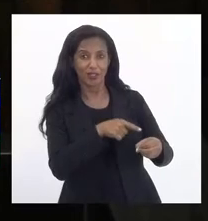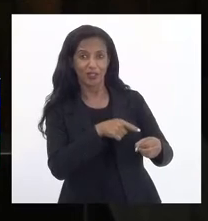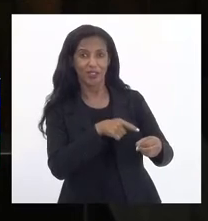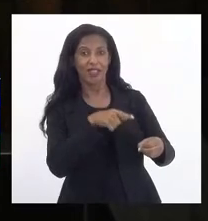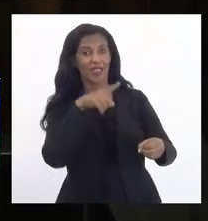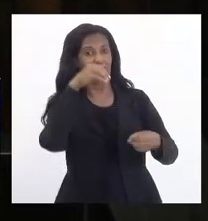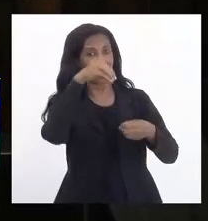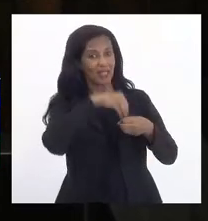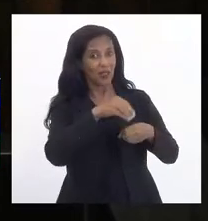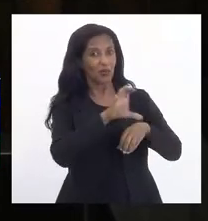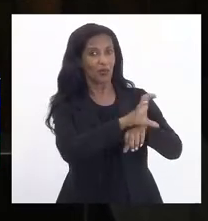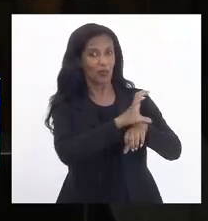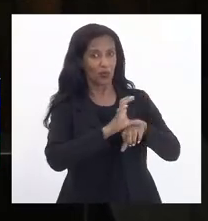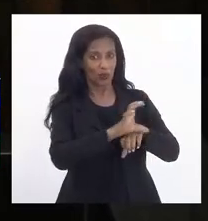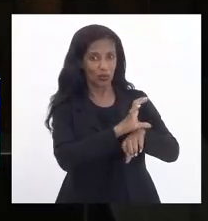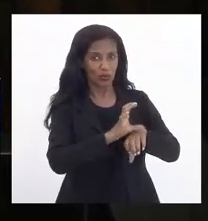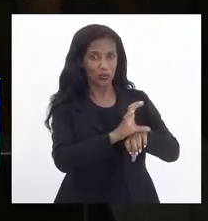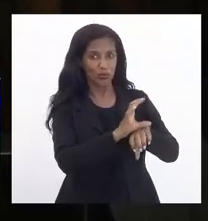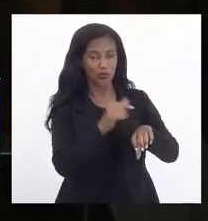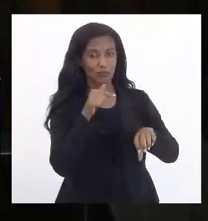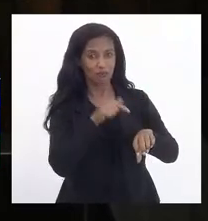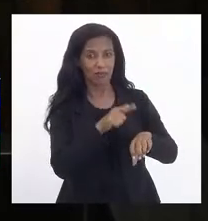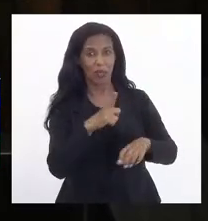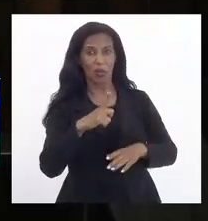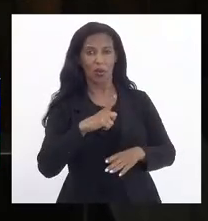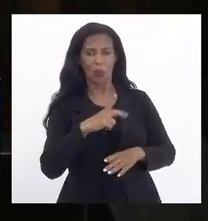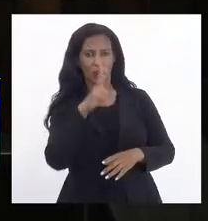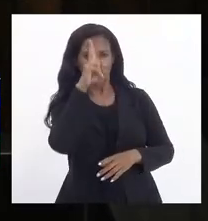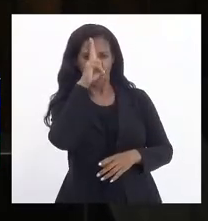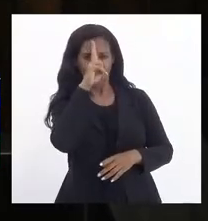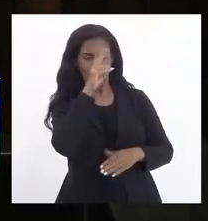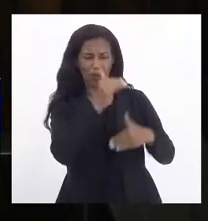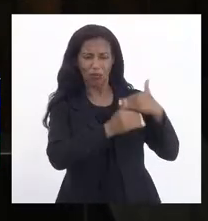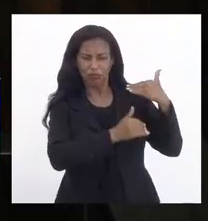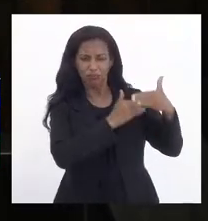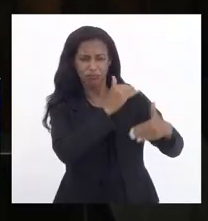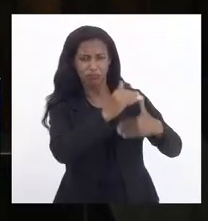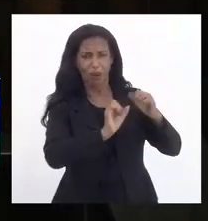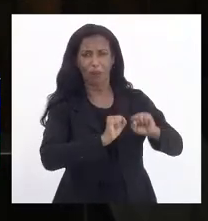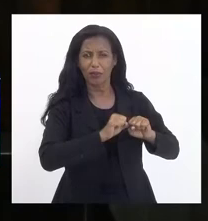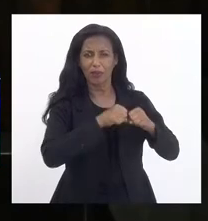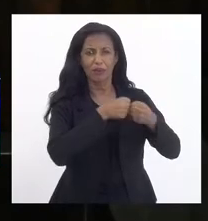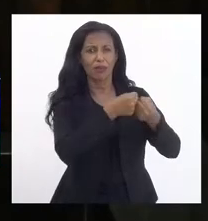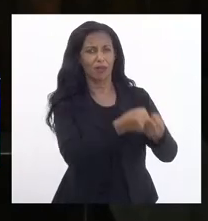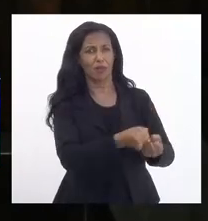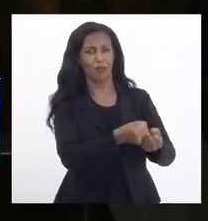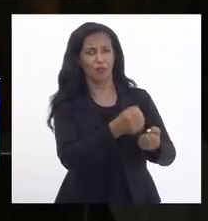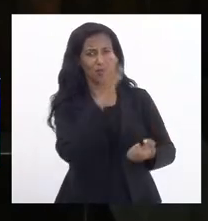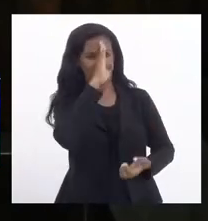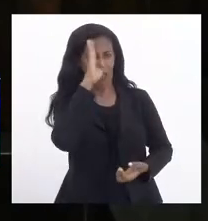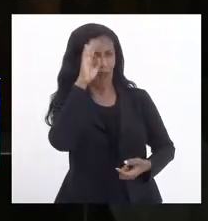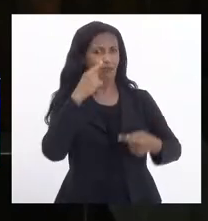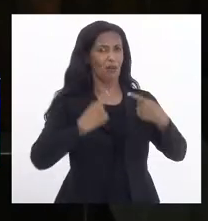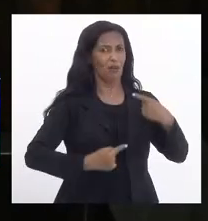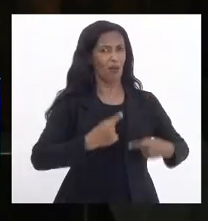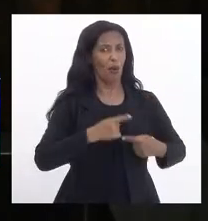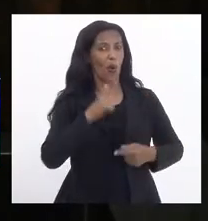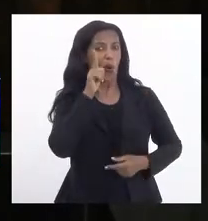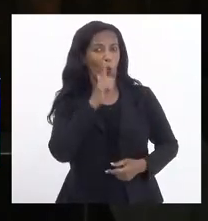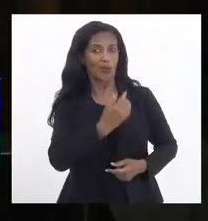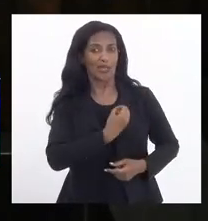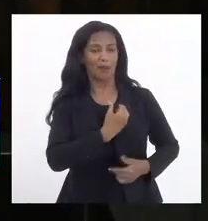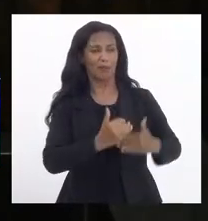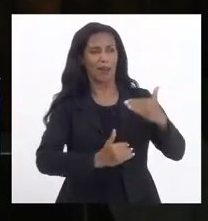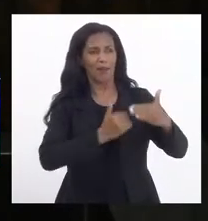prevista na nossa Constituição, por ter um histórico, robustez, força acadêmica e política, tem conseguido